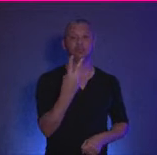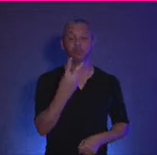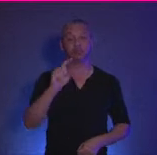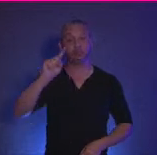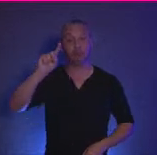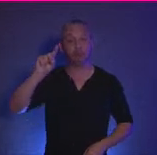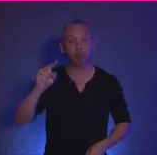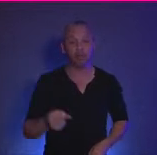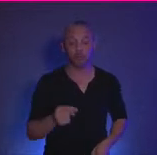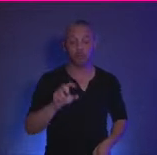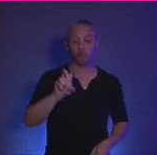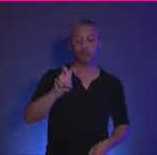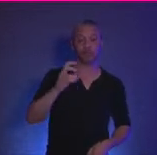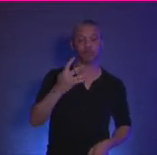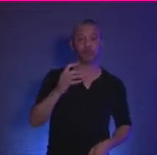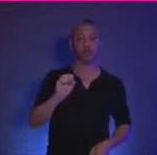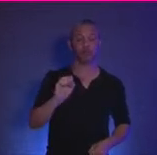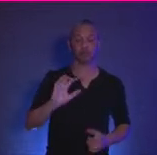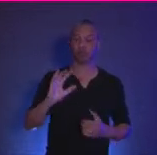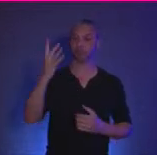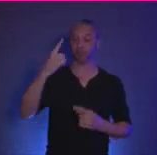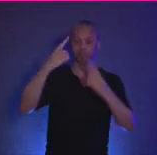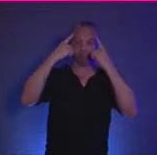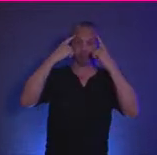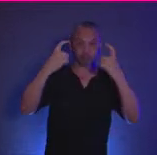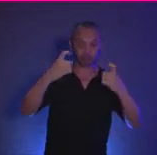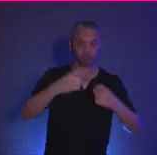162.548 casos. Desses,